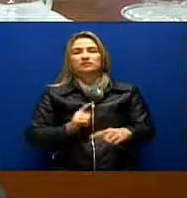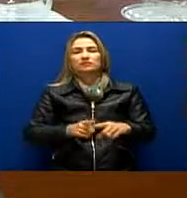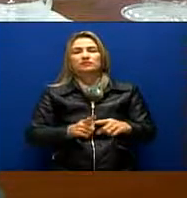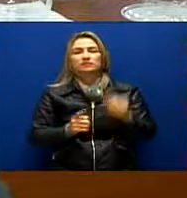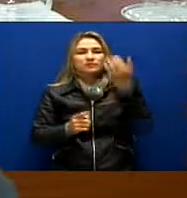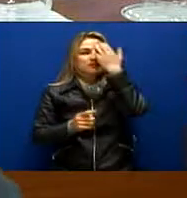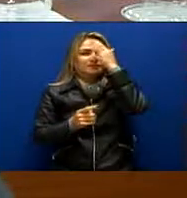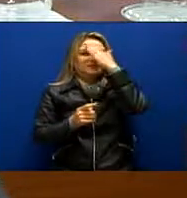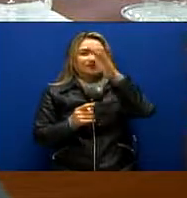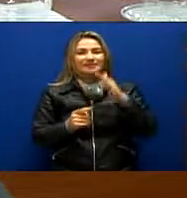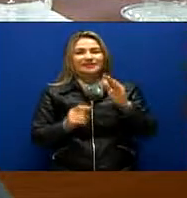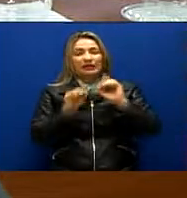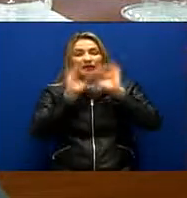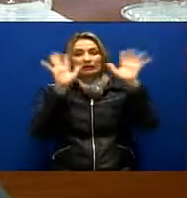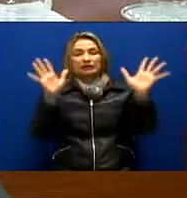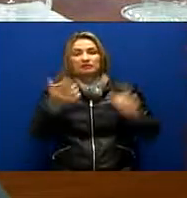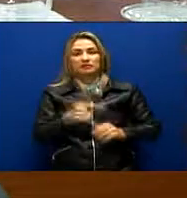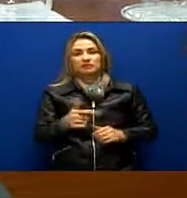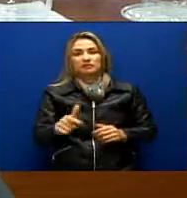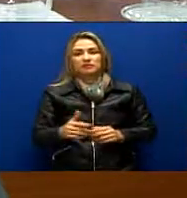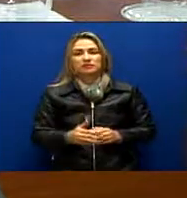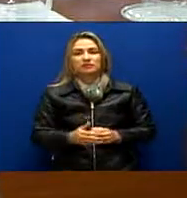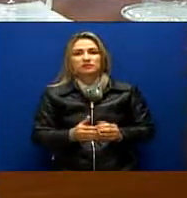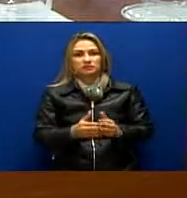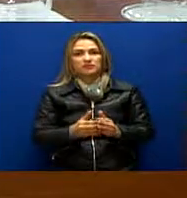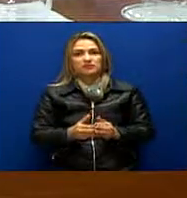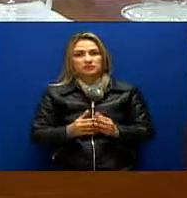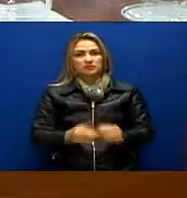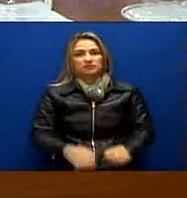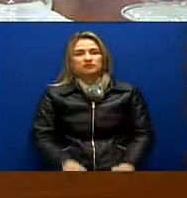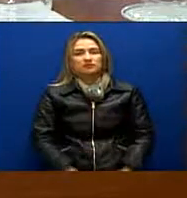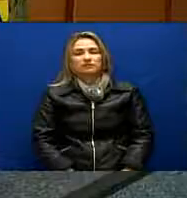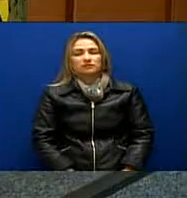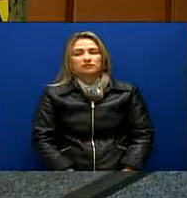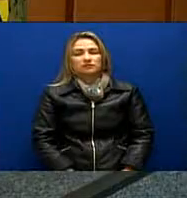dificuldade de compreensão desse projeto. Por gentileza.